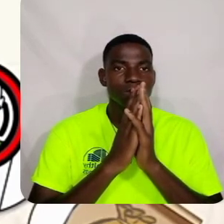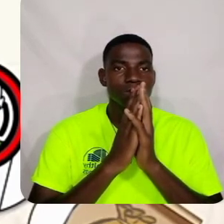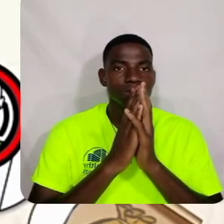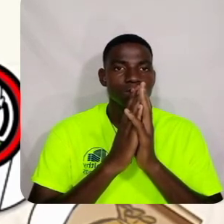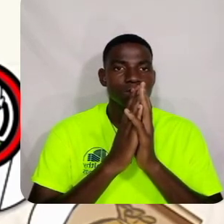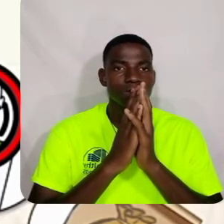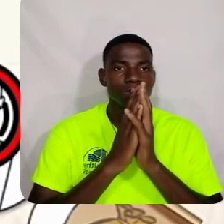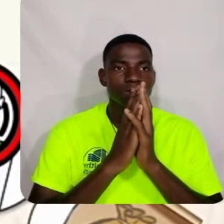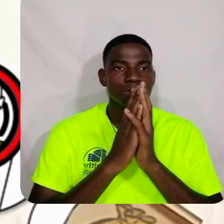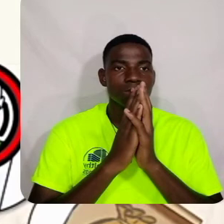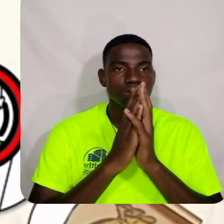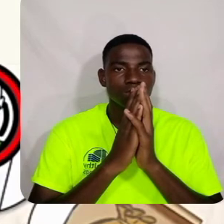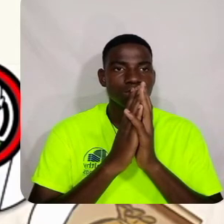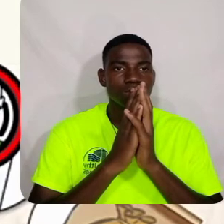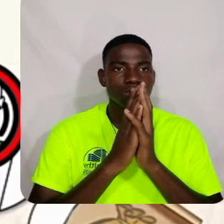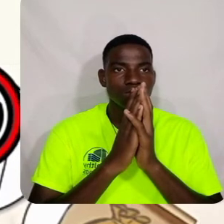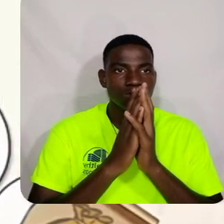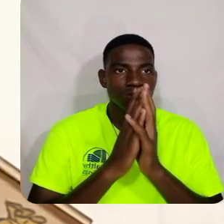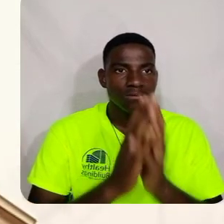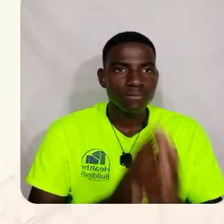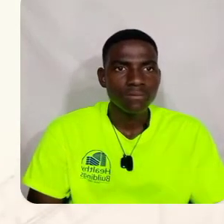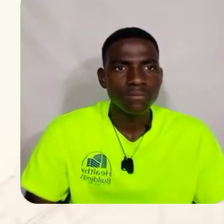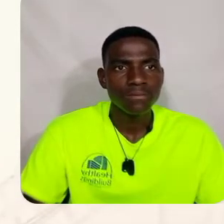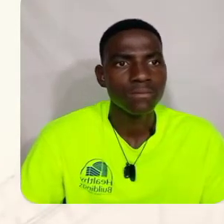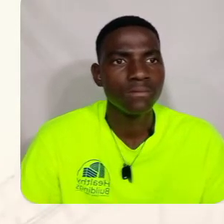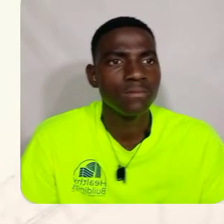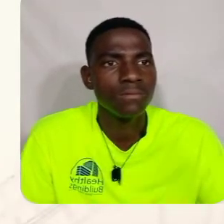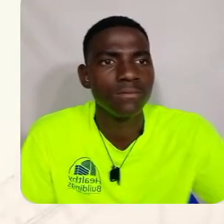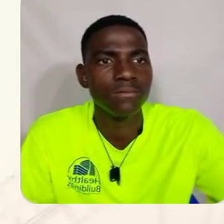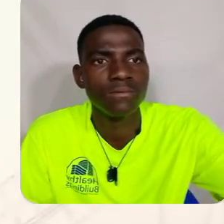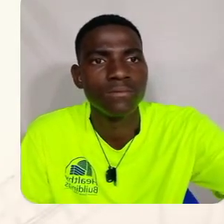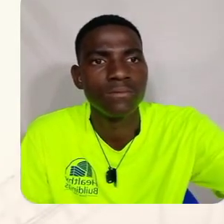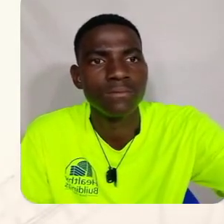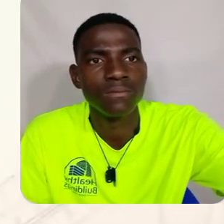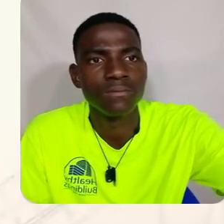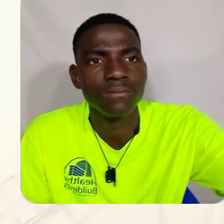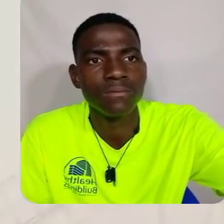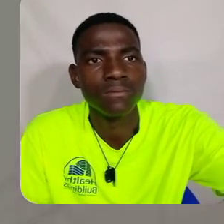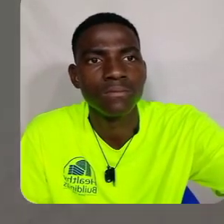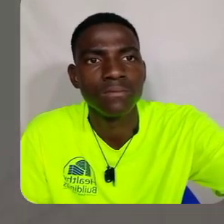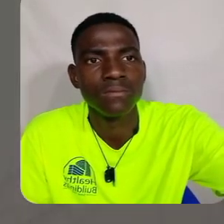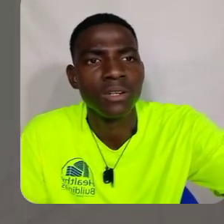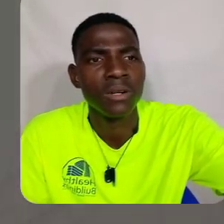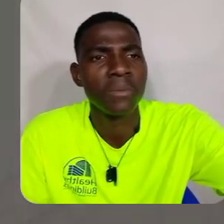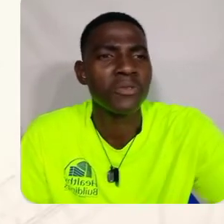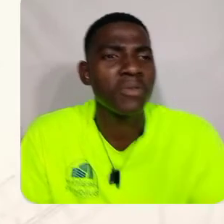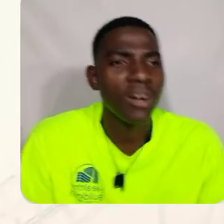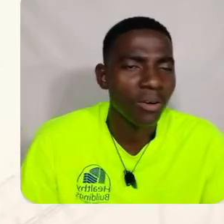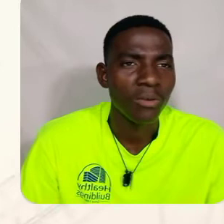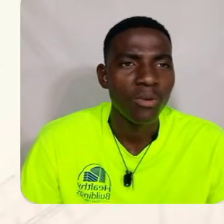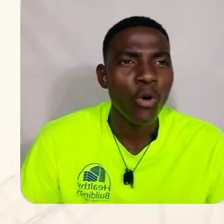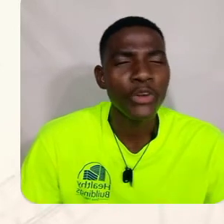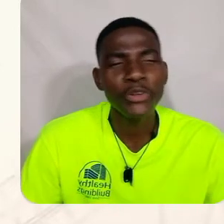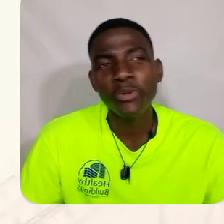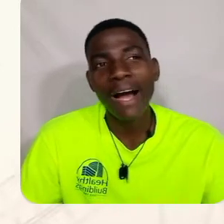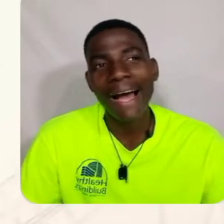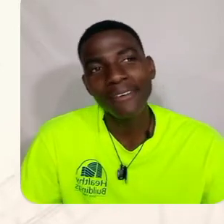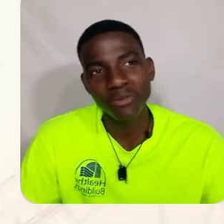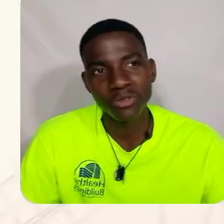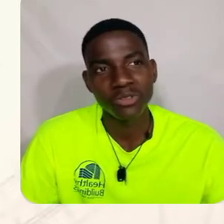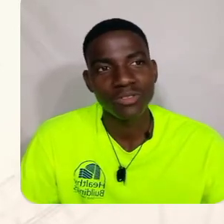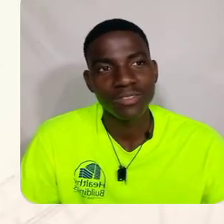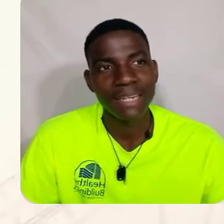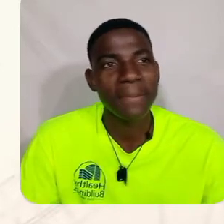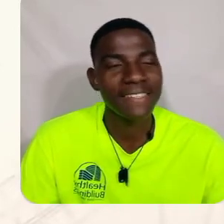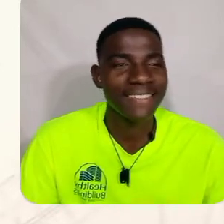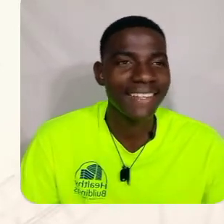no Senado, e vice-versa. Agora sim, chegamos no Executivo do nível federal, onde... Pessoal,